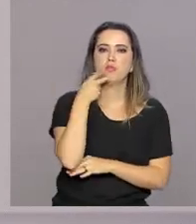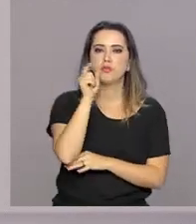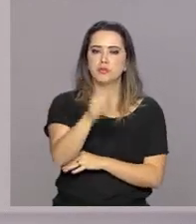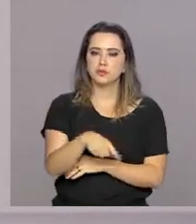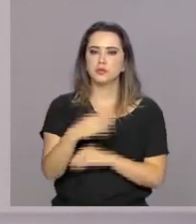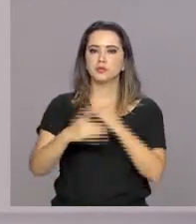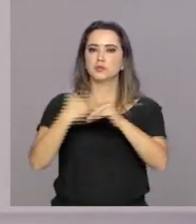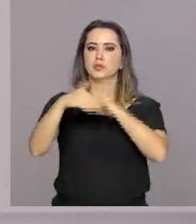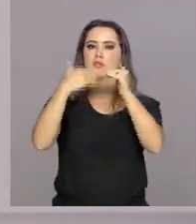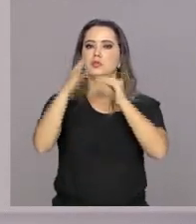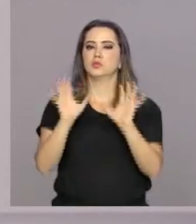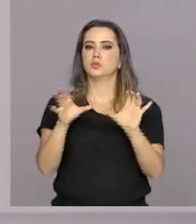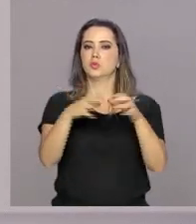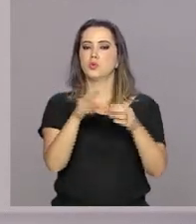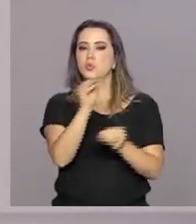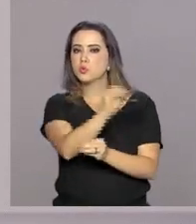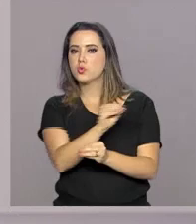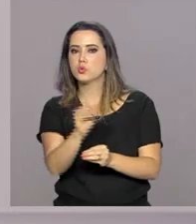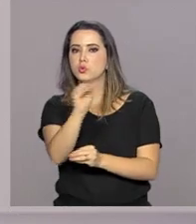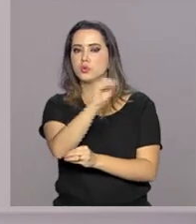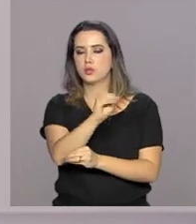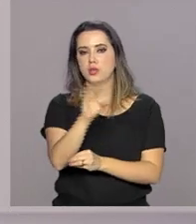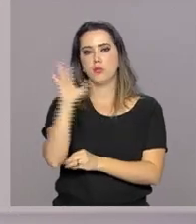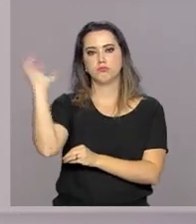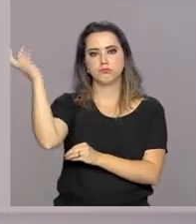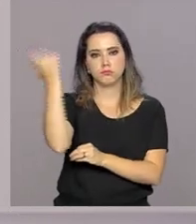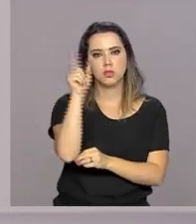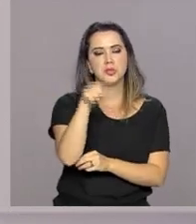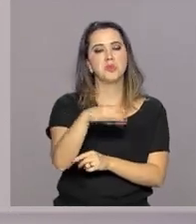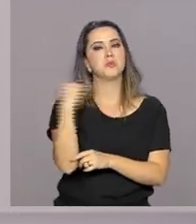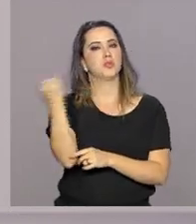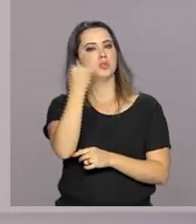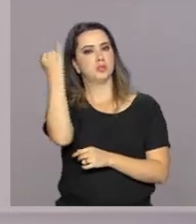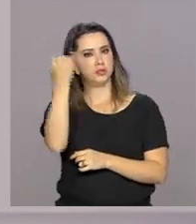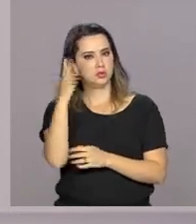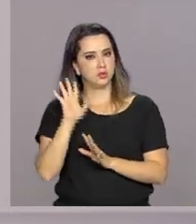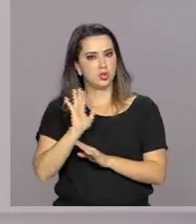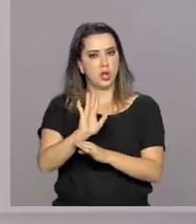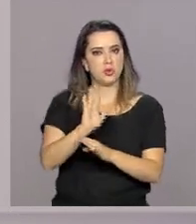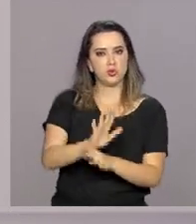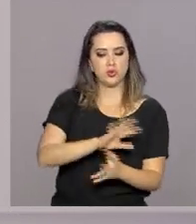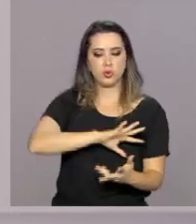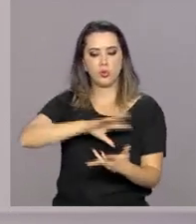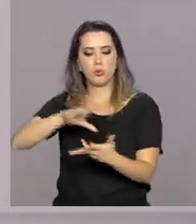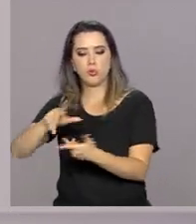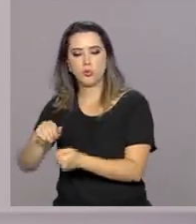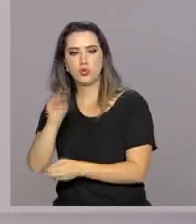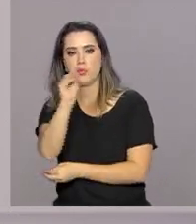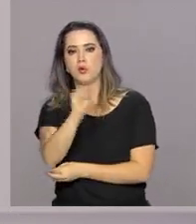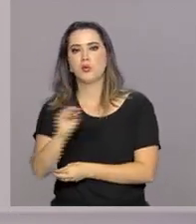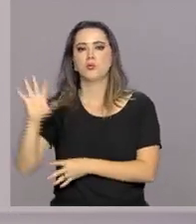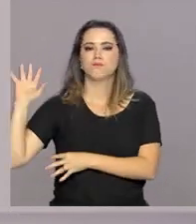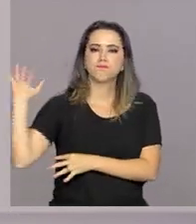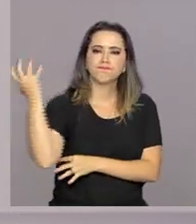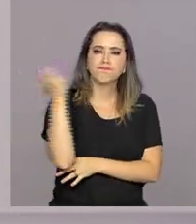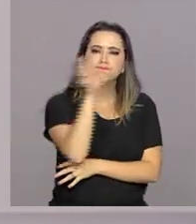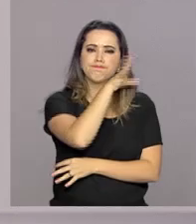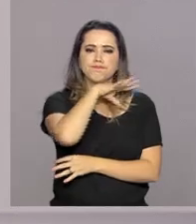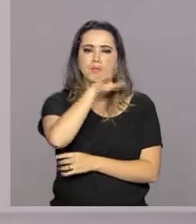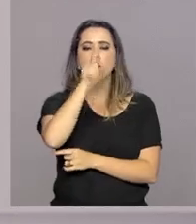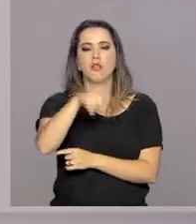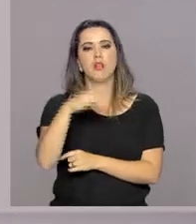que o crescimento das áreas de conservação no país foi expressivo e o apoio internacional para conservar a biodiversidade brasileira